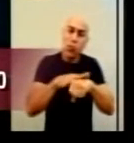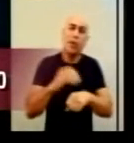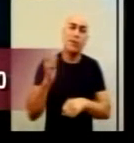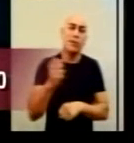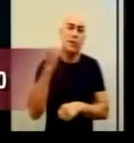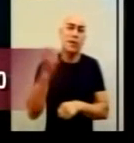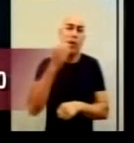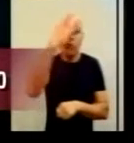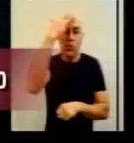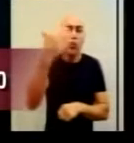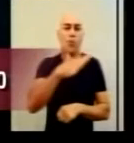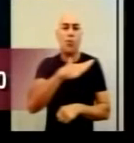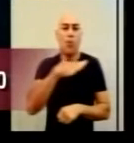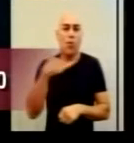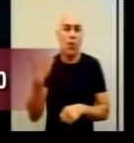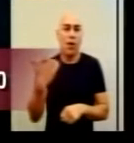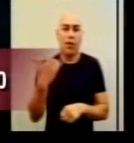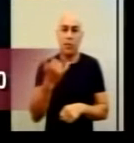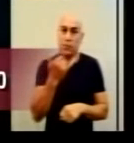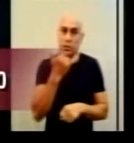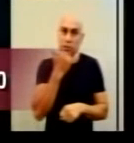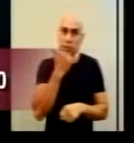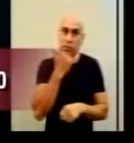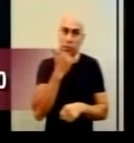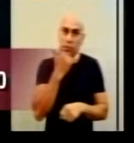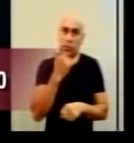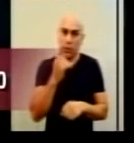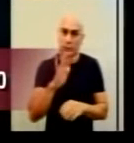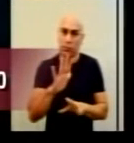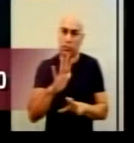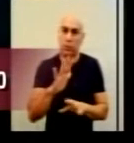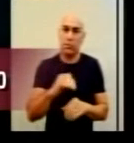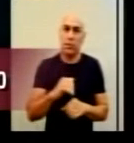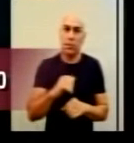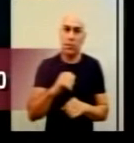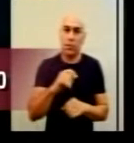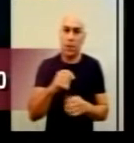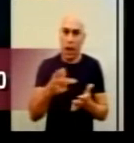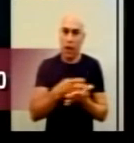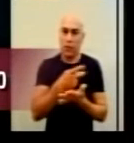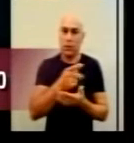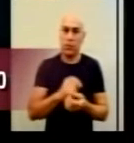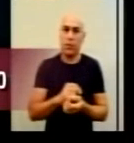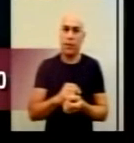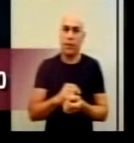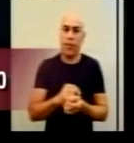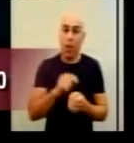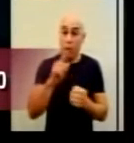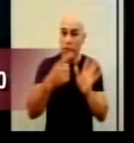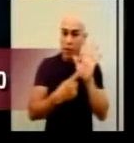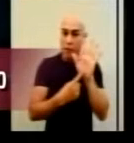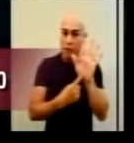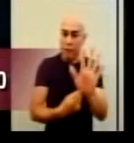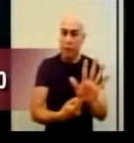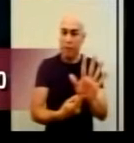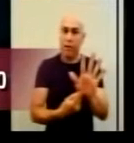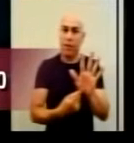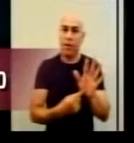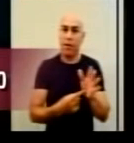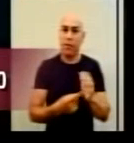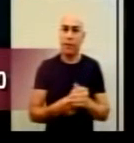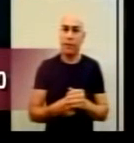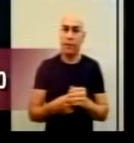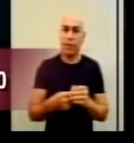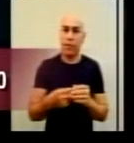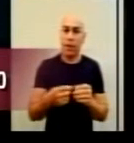dos óbitos, na verdade, né? Desculpa, o N ali está 234, mas é 236. Então, se vocês verem, vocês